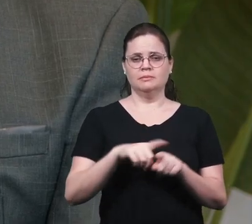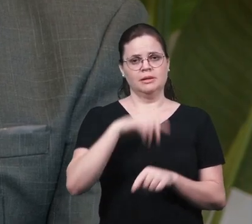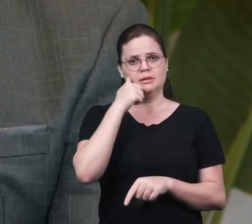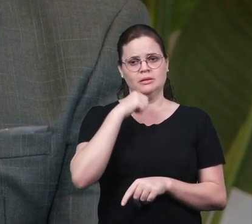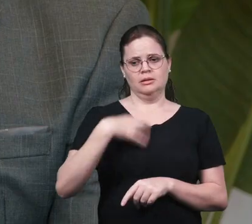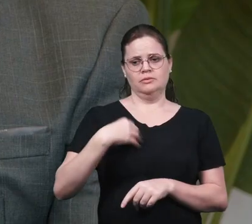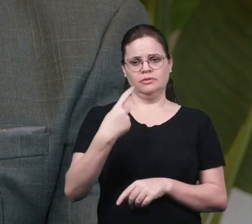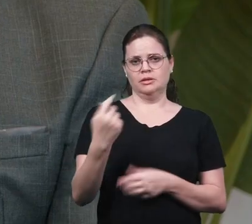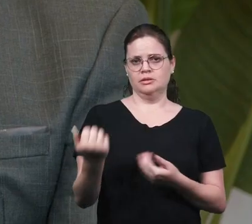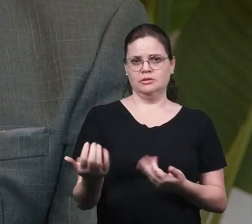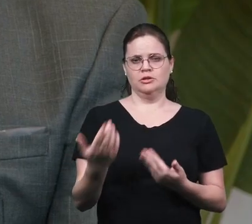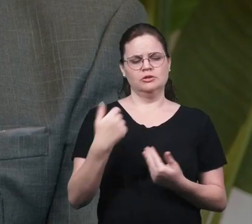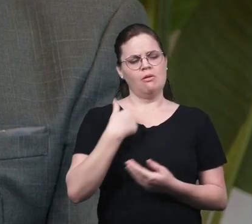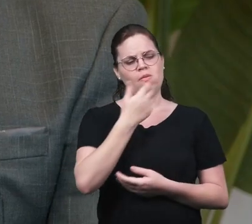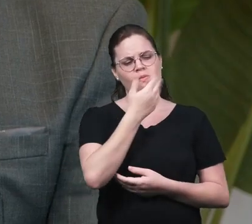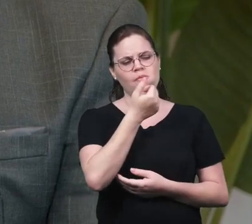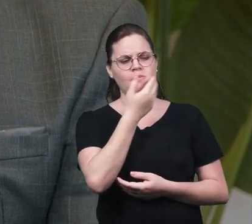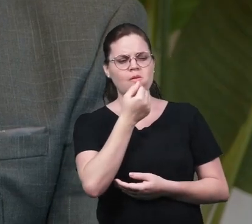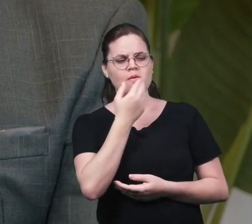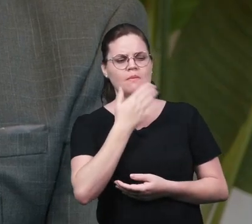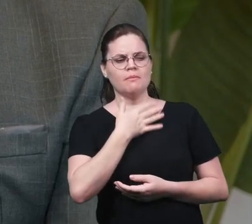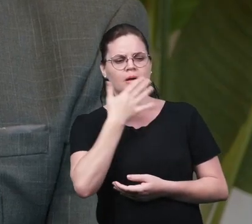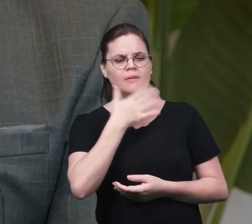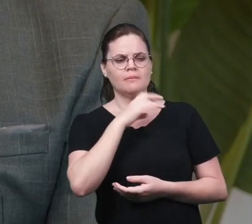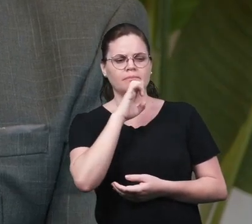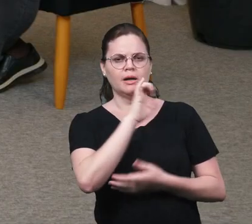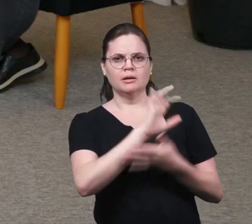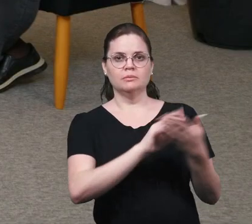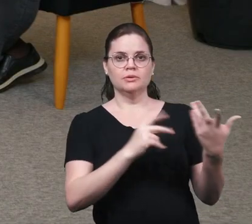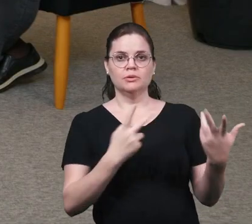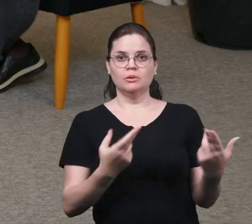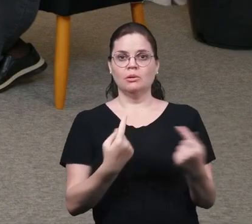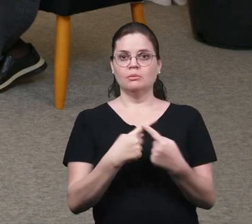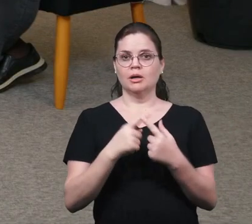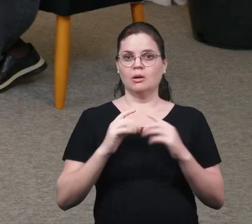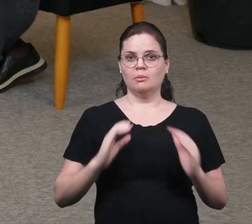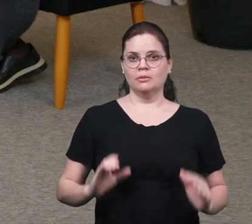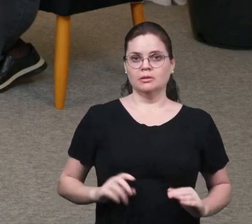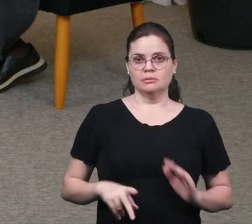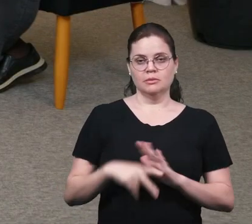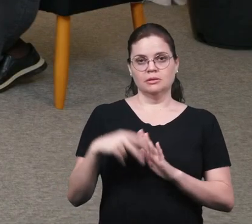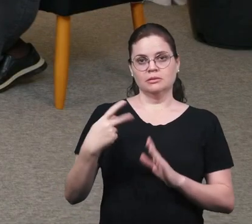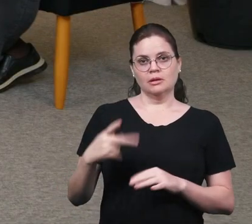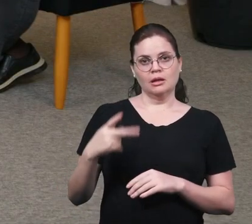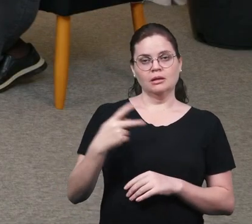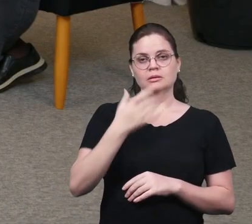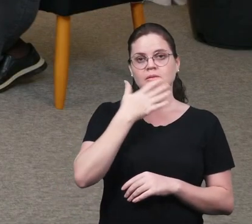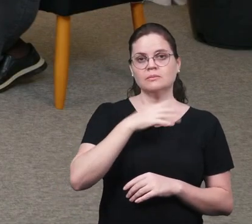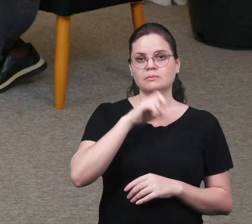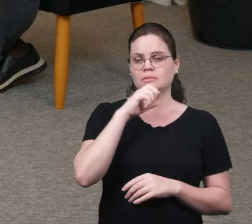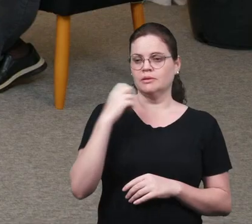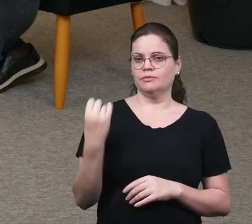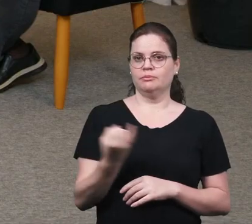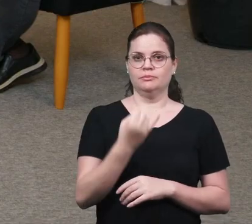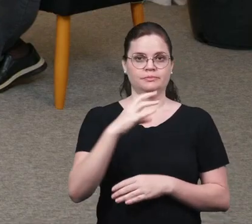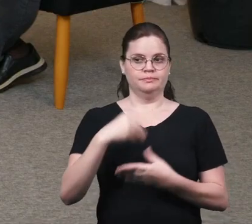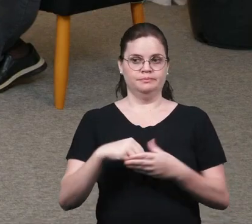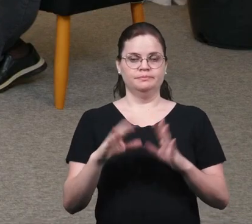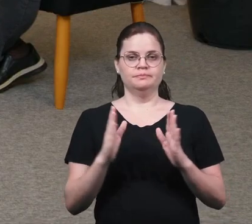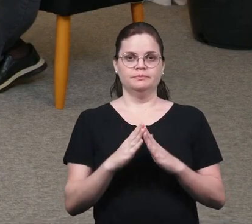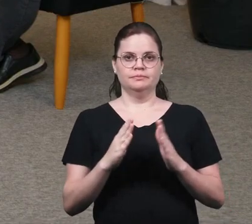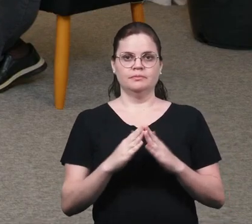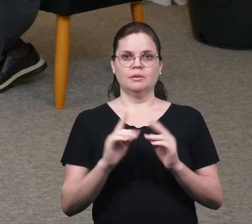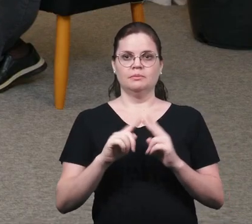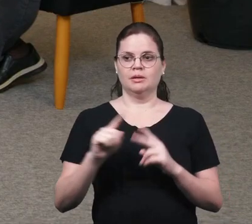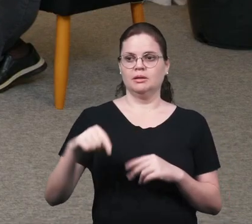jovens, e observando tudo isso. Exatamente. Né? A postura do pai, fundamental para a